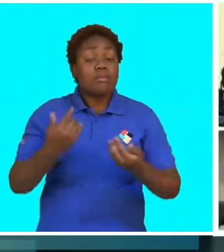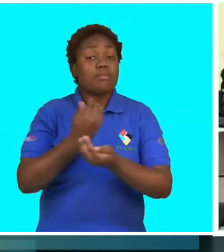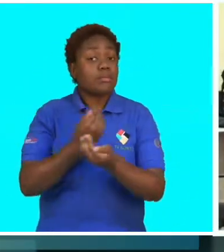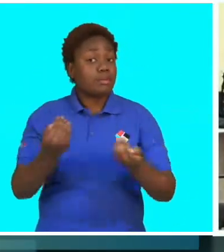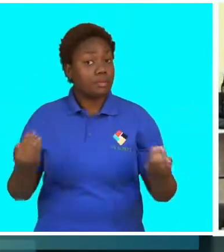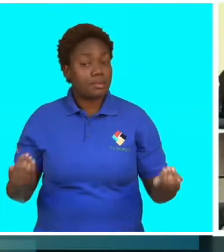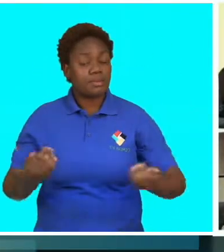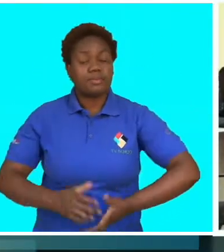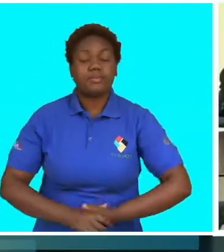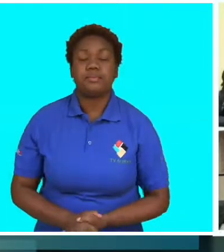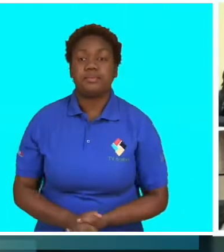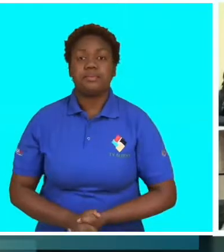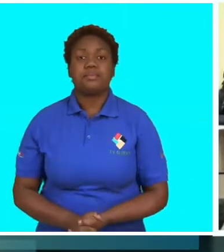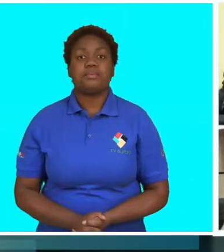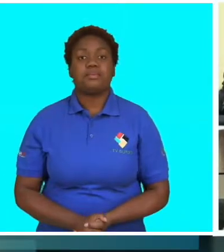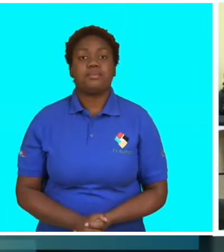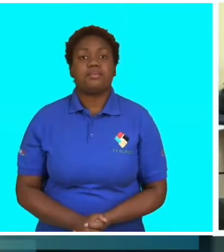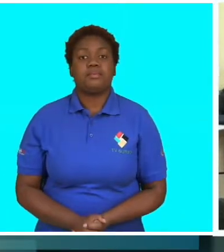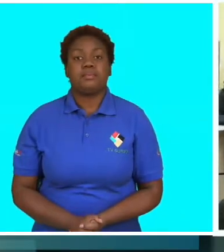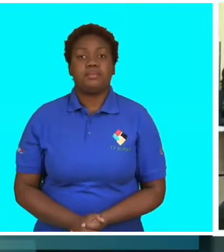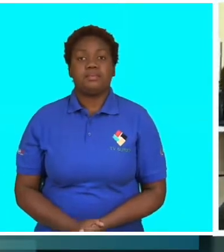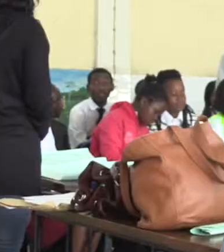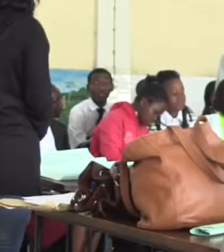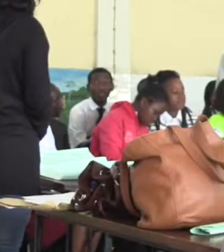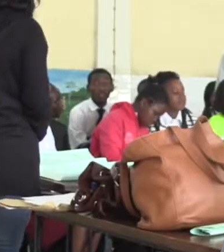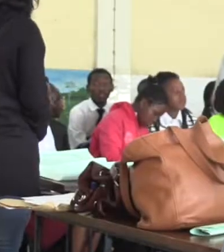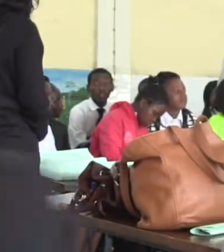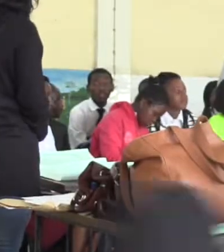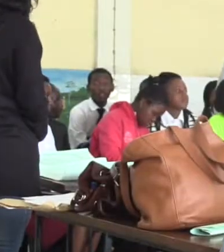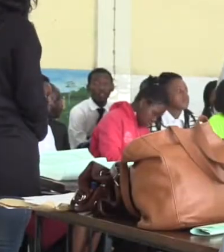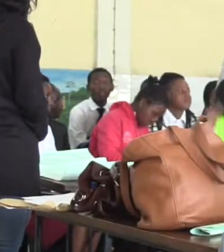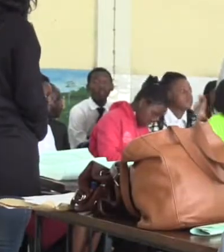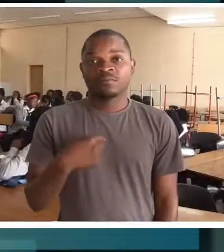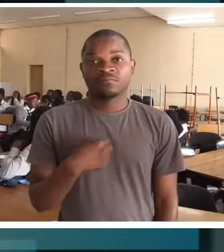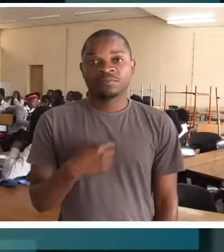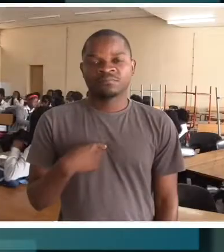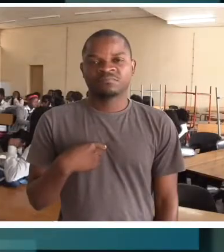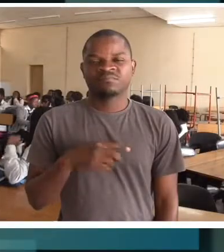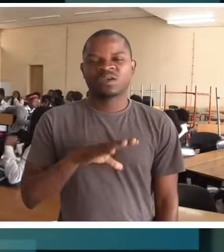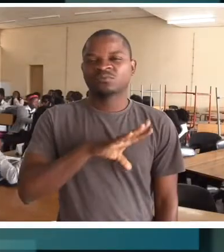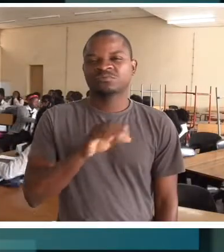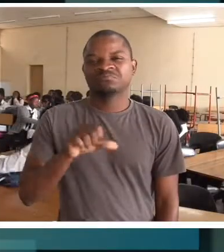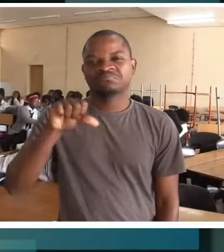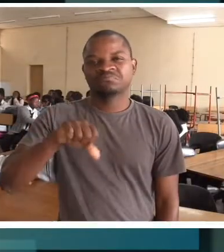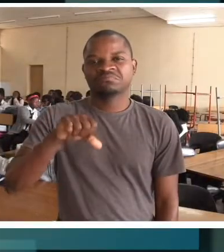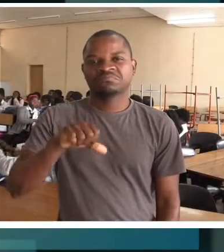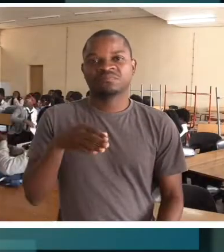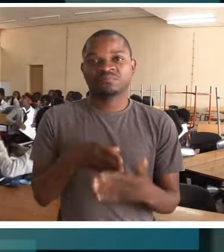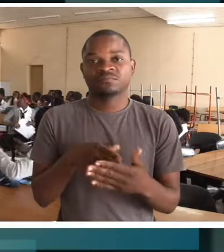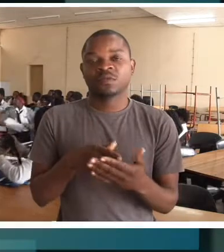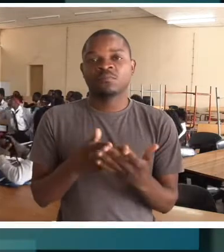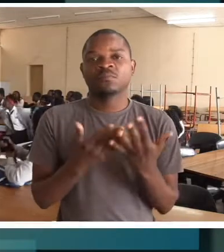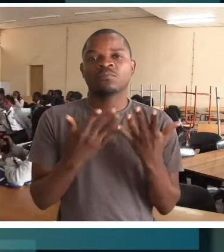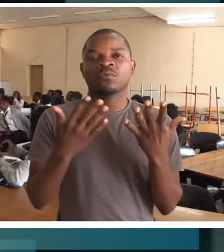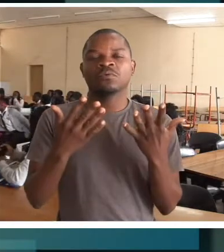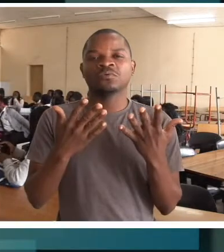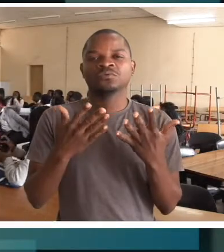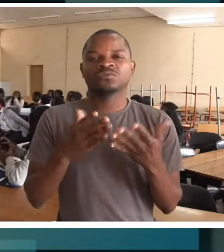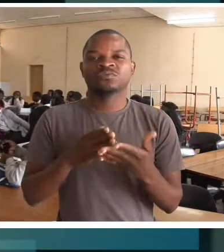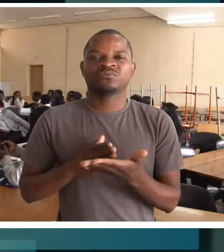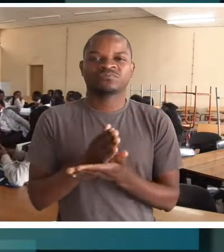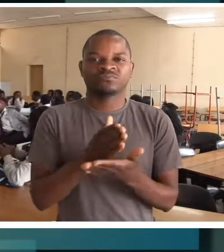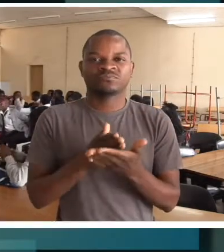repudiar atos de violência sexual e casamentos prematuros. Para mim não está nada bem porque hoje em dia são